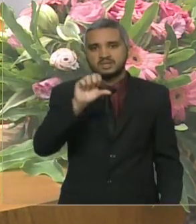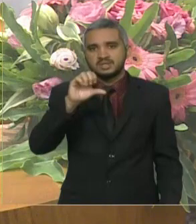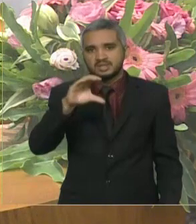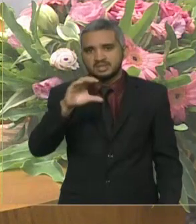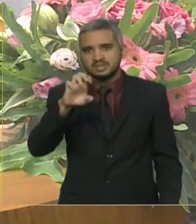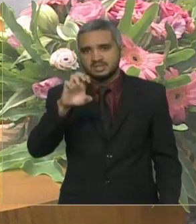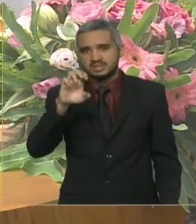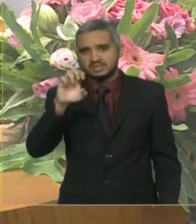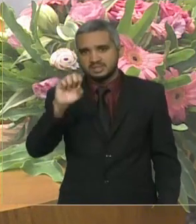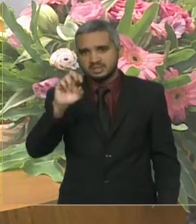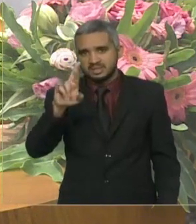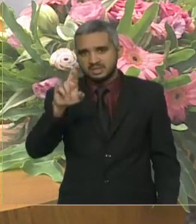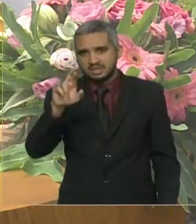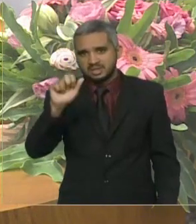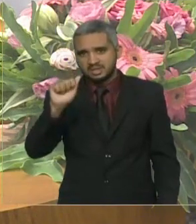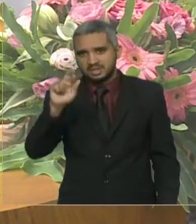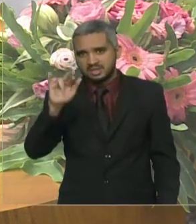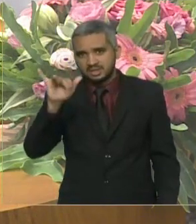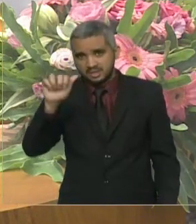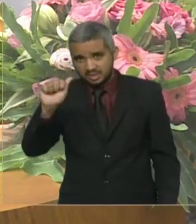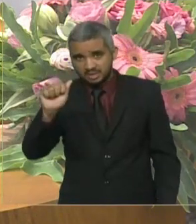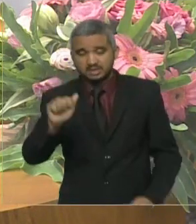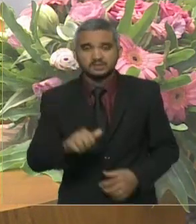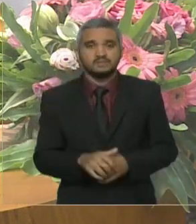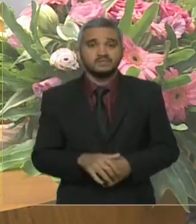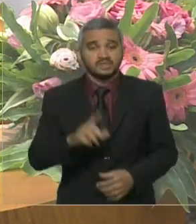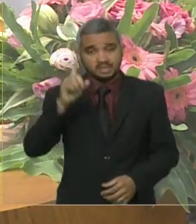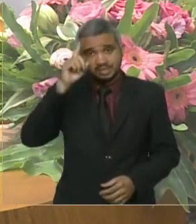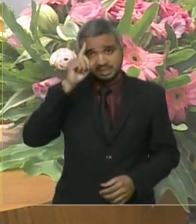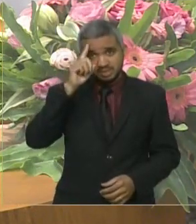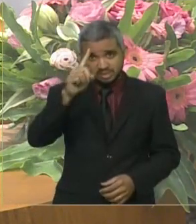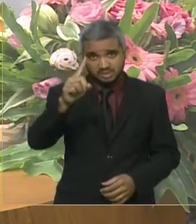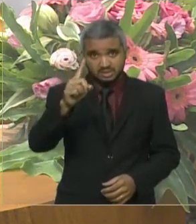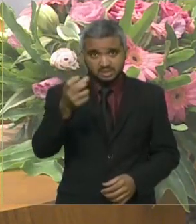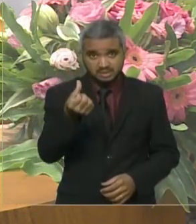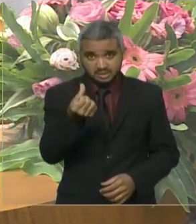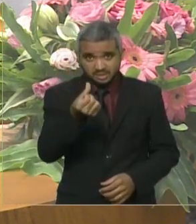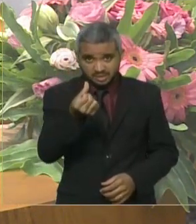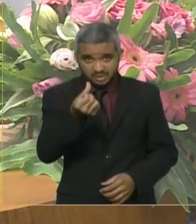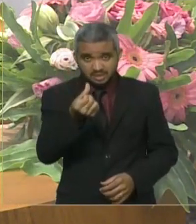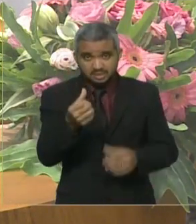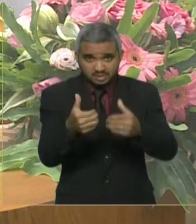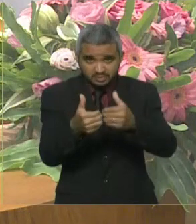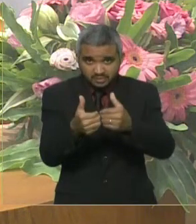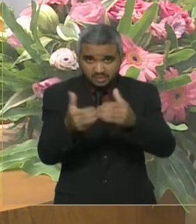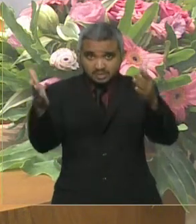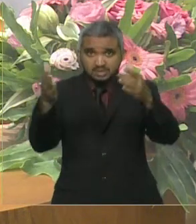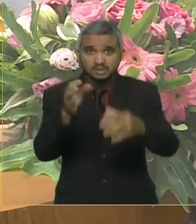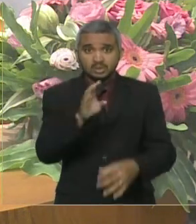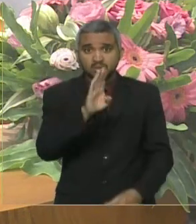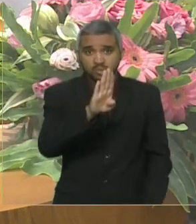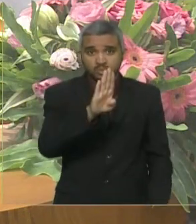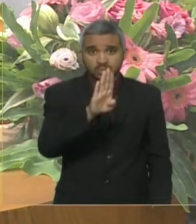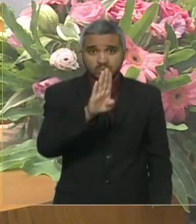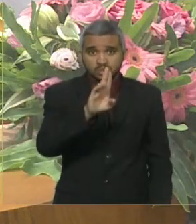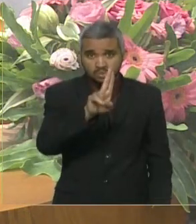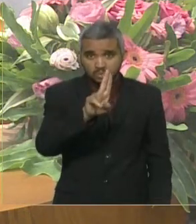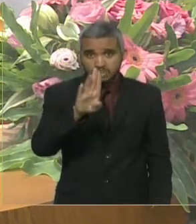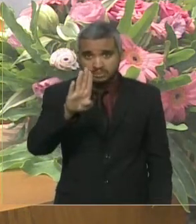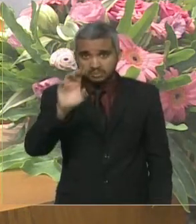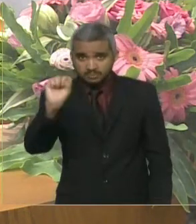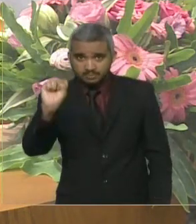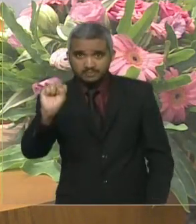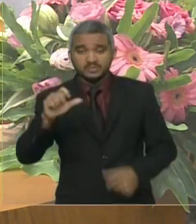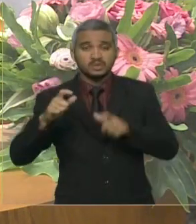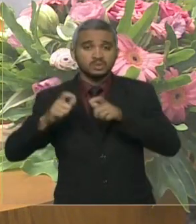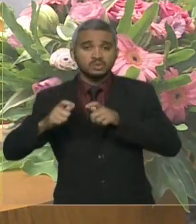presentes novamente. Dia 6, reinauguração da UBS do Araticum, um bairro de